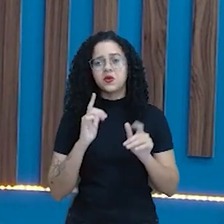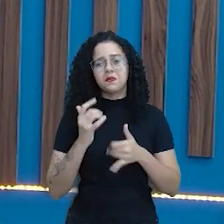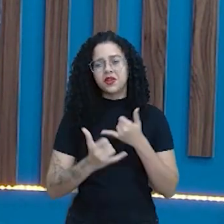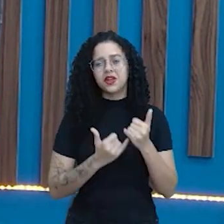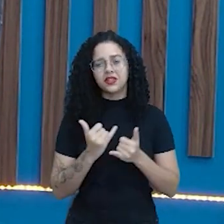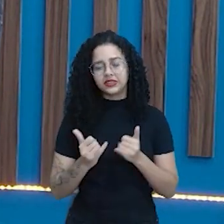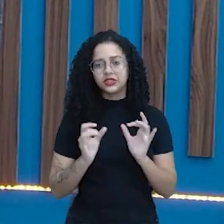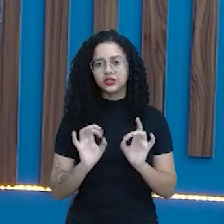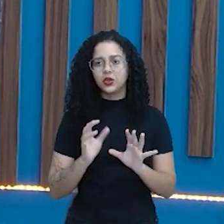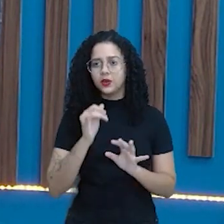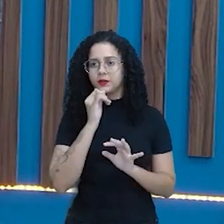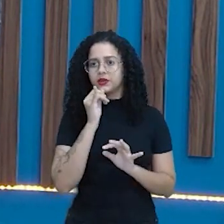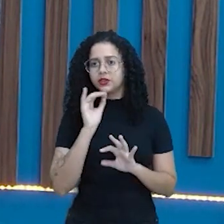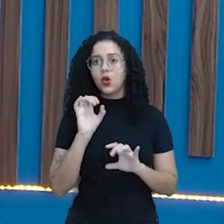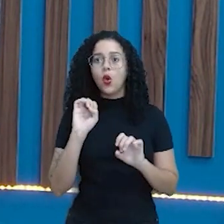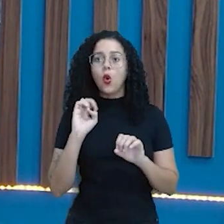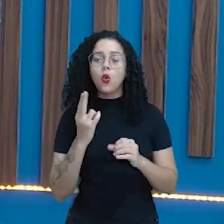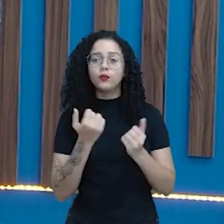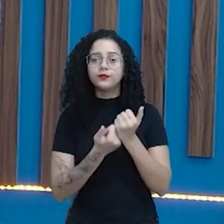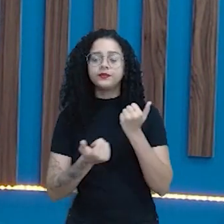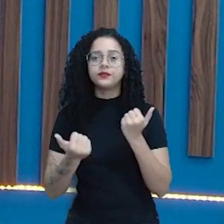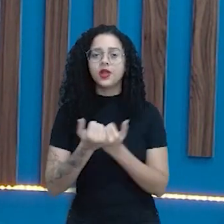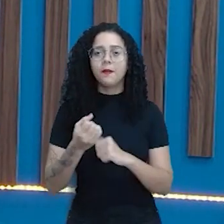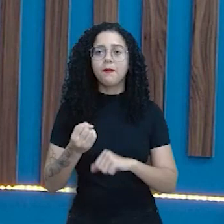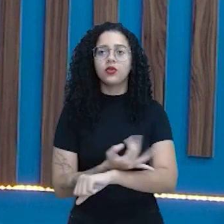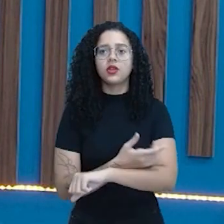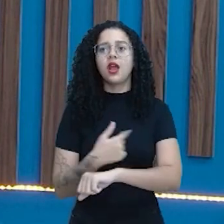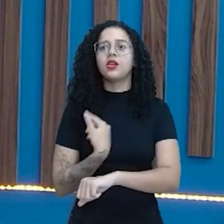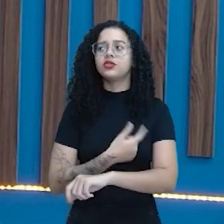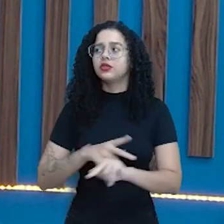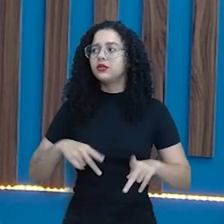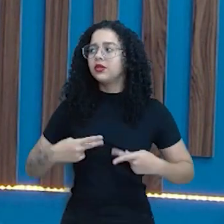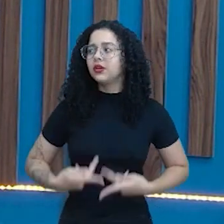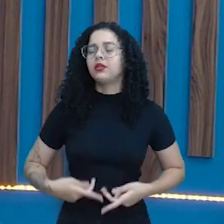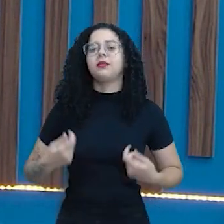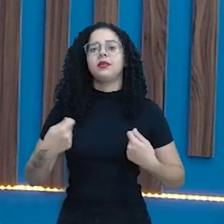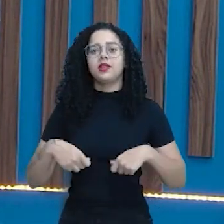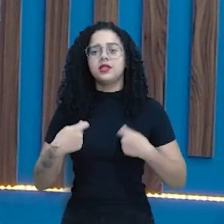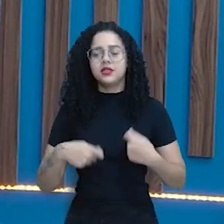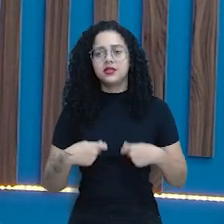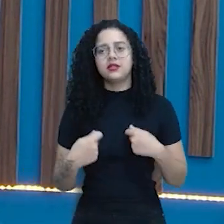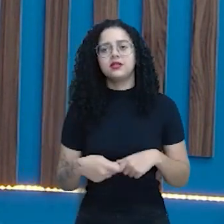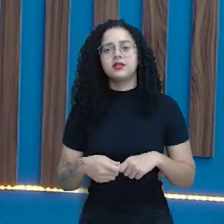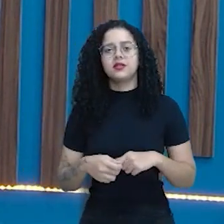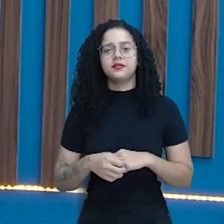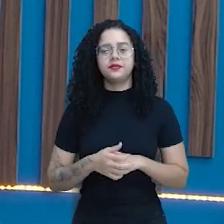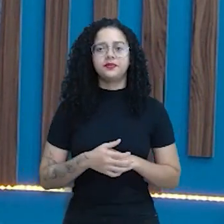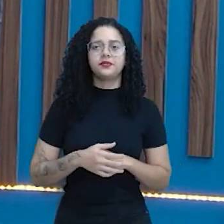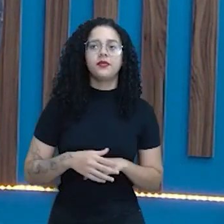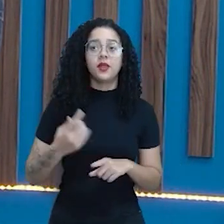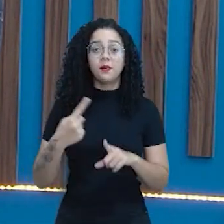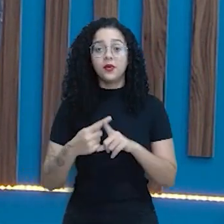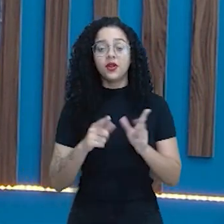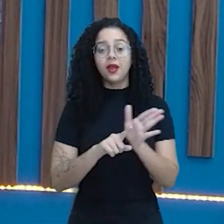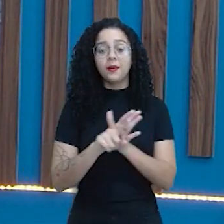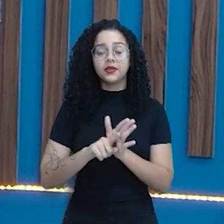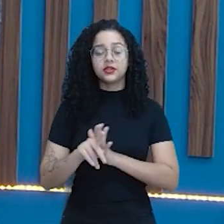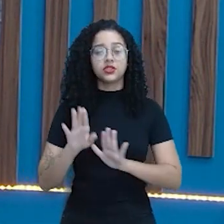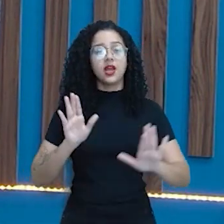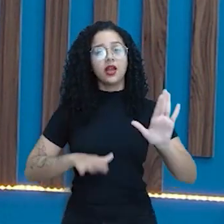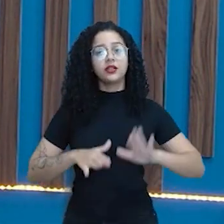Ou então como um suporte emocional que a gente, enquanto ser humano, exatamente precisa. isso, né? Exatamente. Porque as pesquisas, às